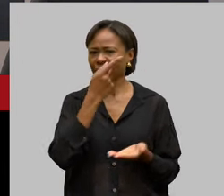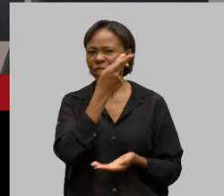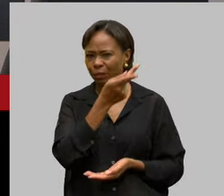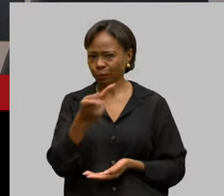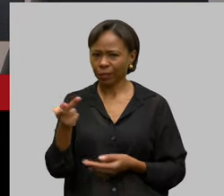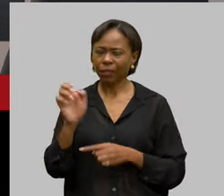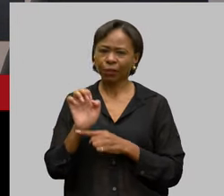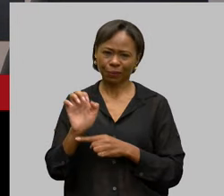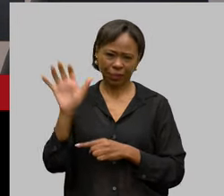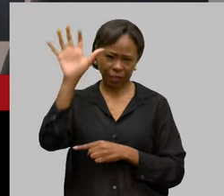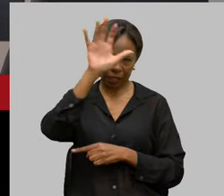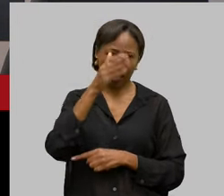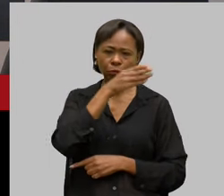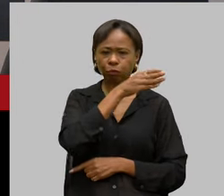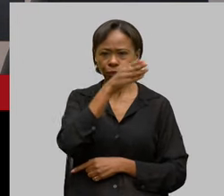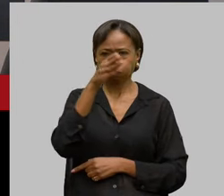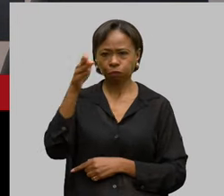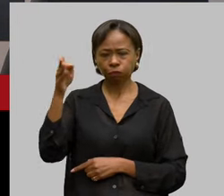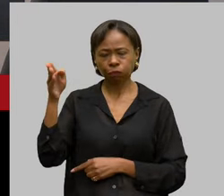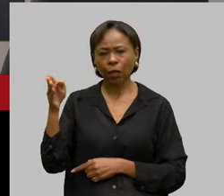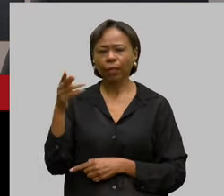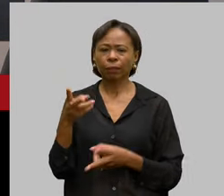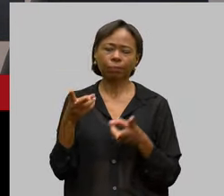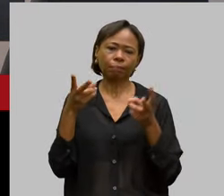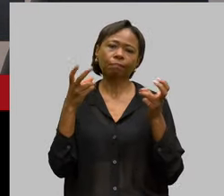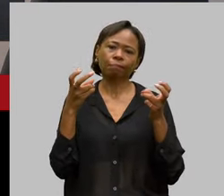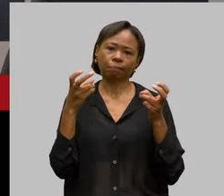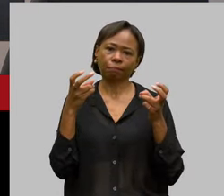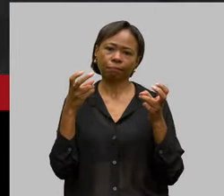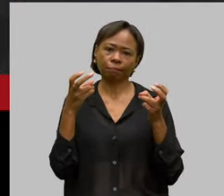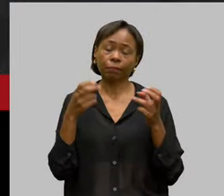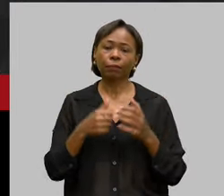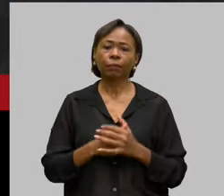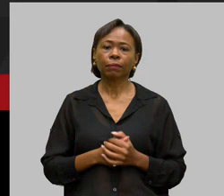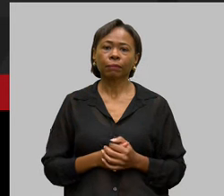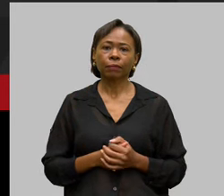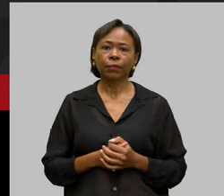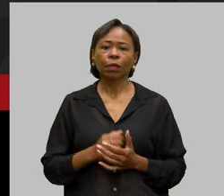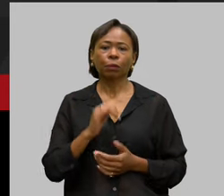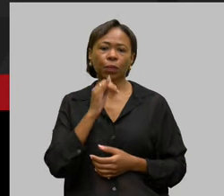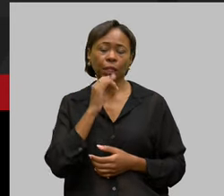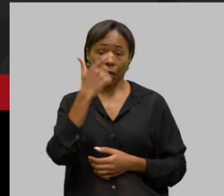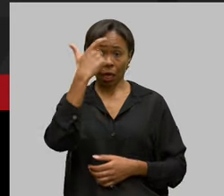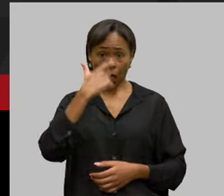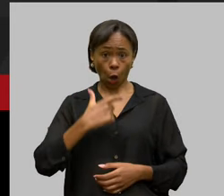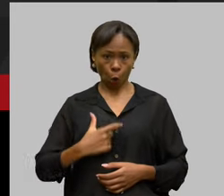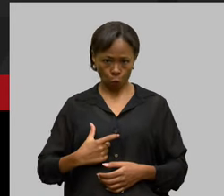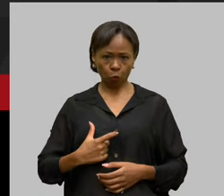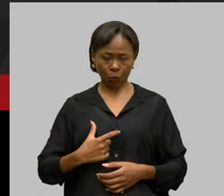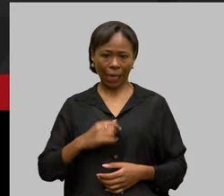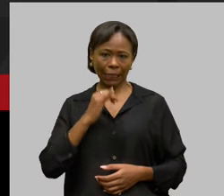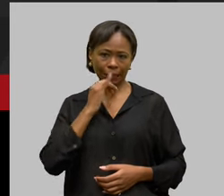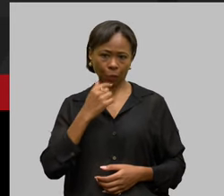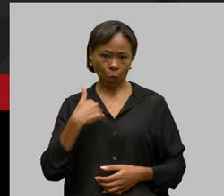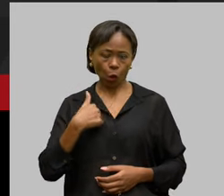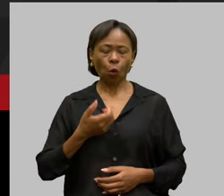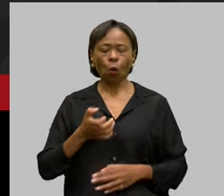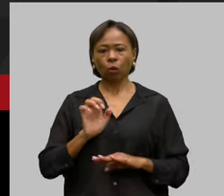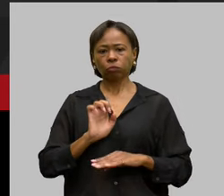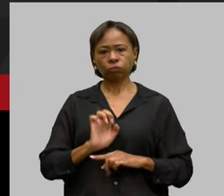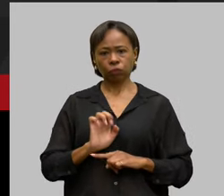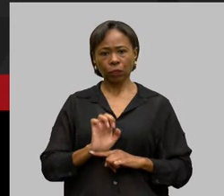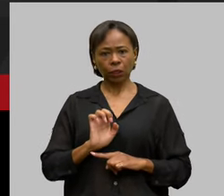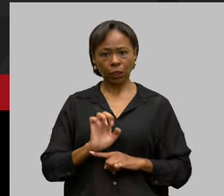estados e municípios um questionamento se se eu agora me colocando na posição de ente federativo consigo arcar com as